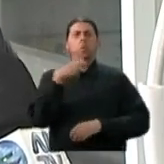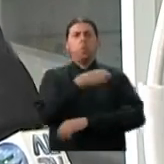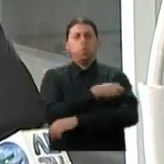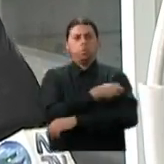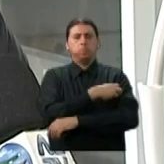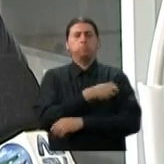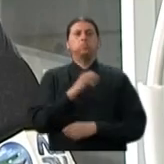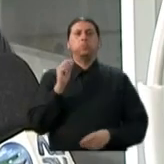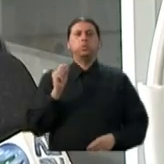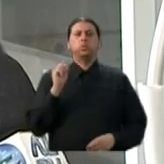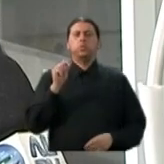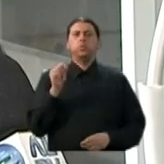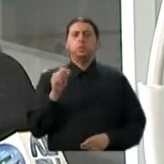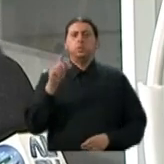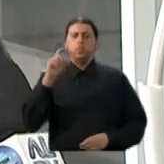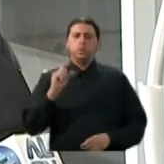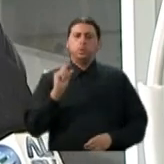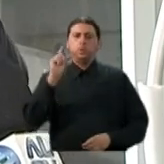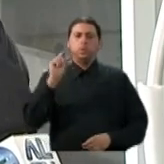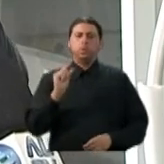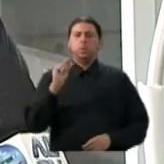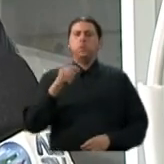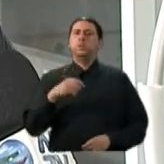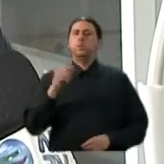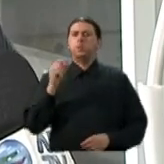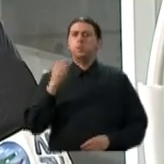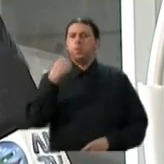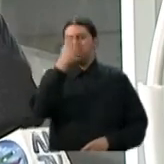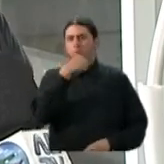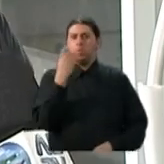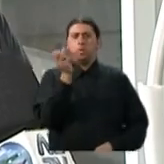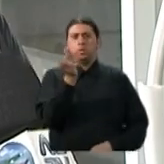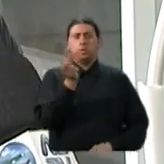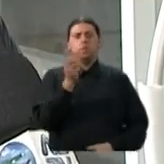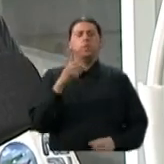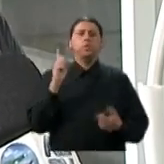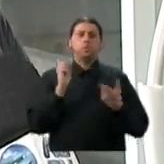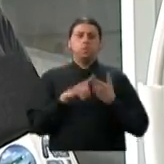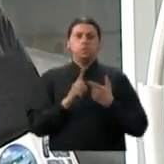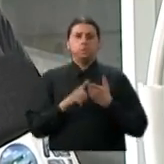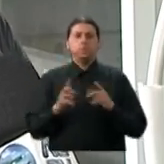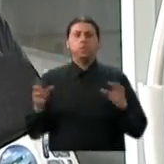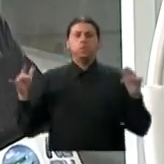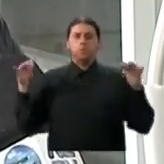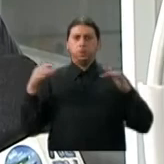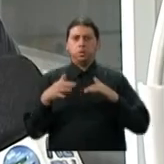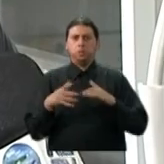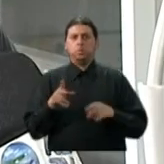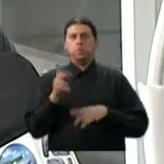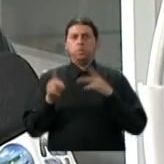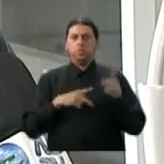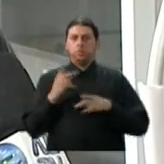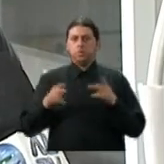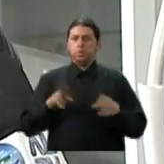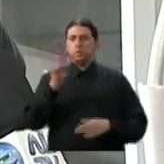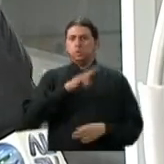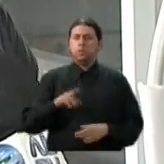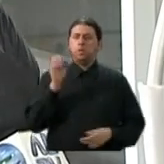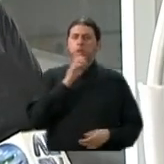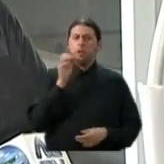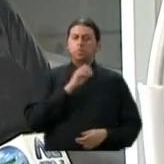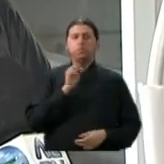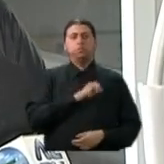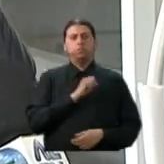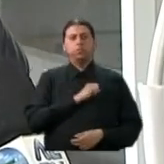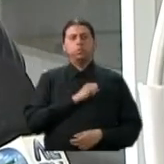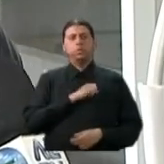de vacina, após a abertura ela tem uma duração de 6 horas. Então, se concentra a população para utilizar o maior número